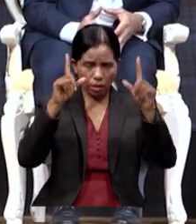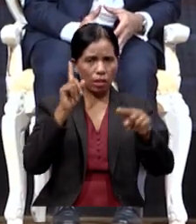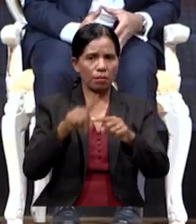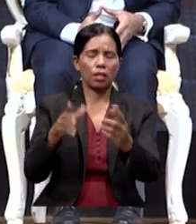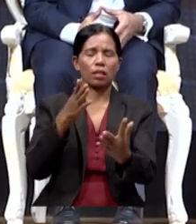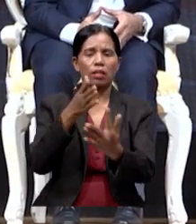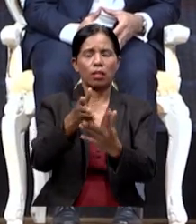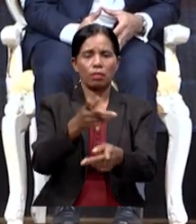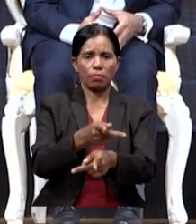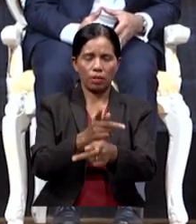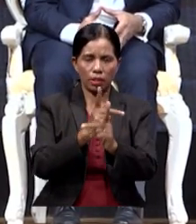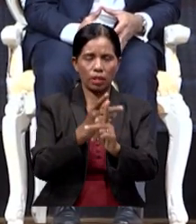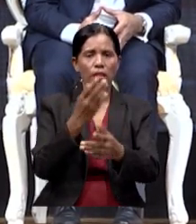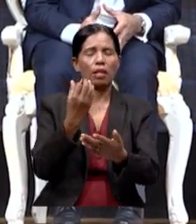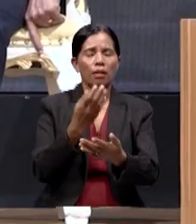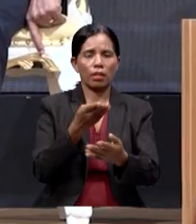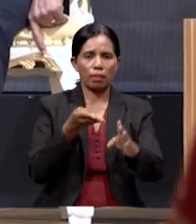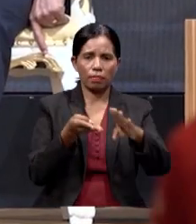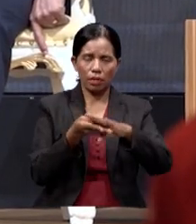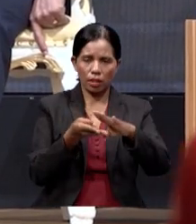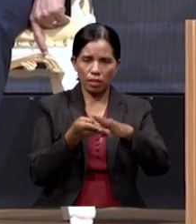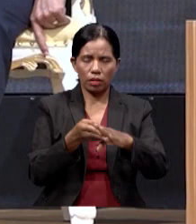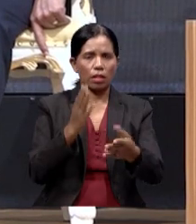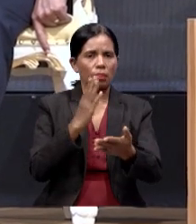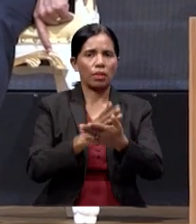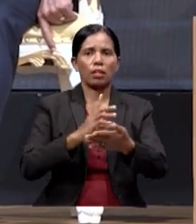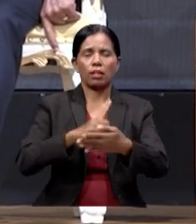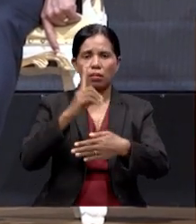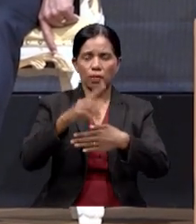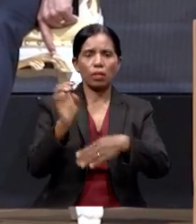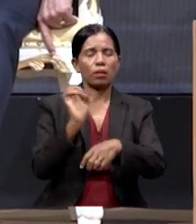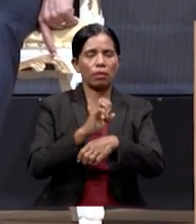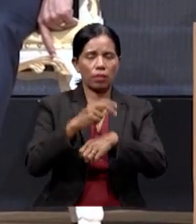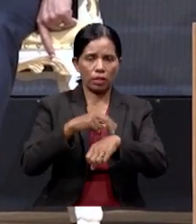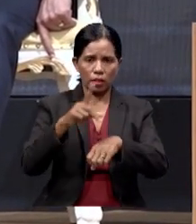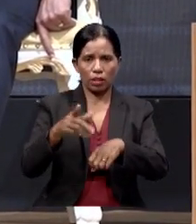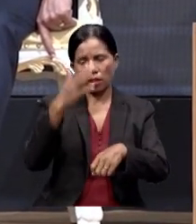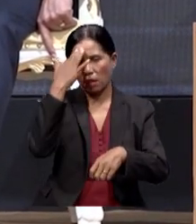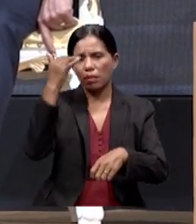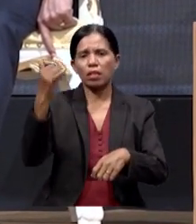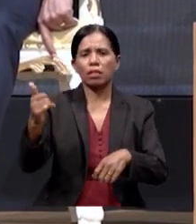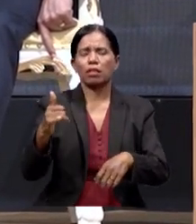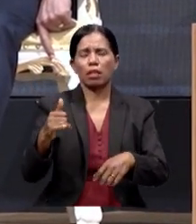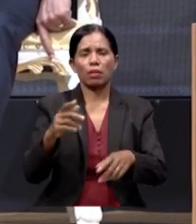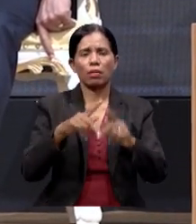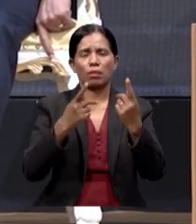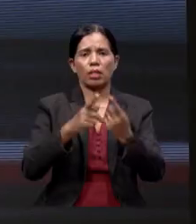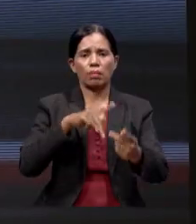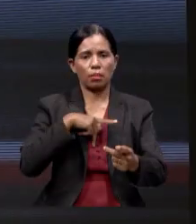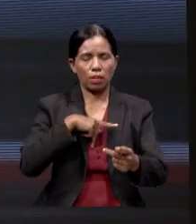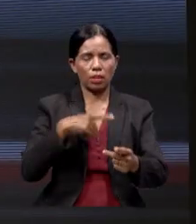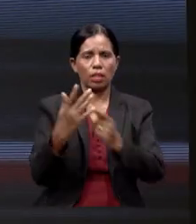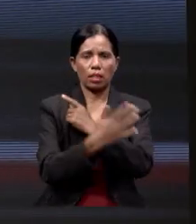crédito e a banco onde impede desenvolvimento economia nacional. Tamba sama setor privado e a railara ne to agora